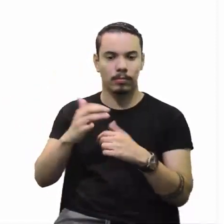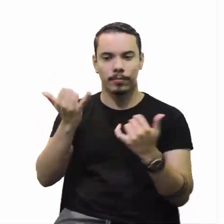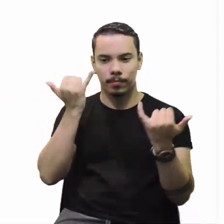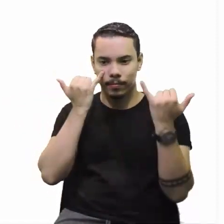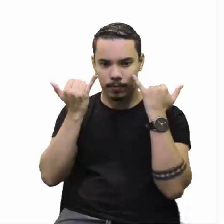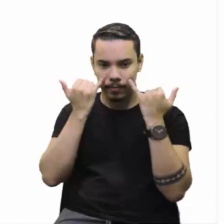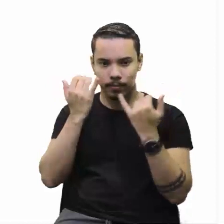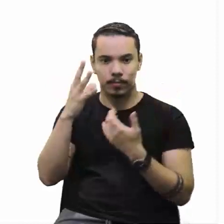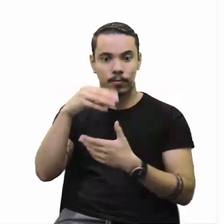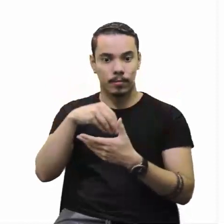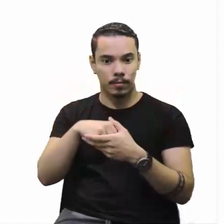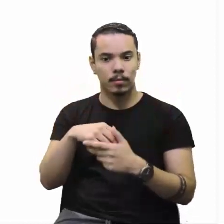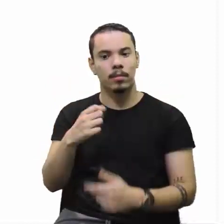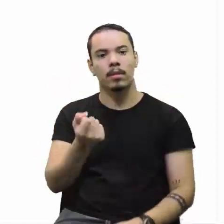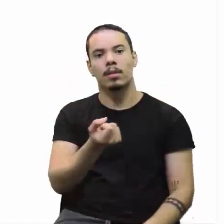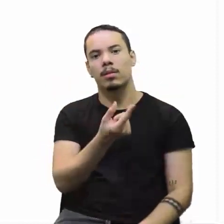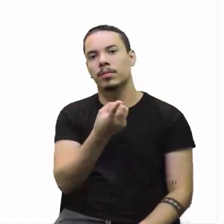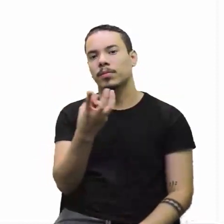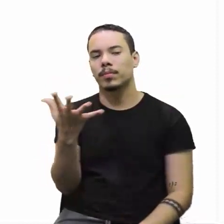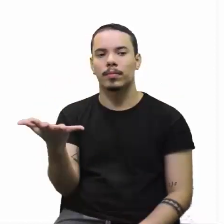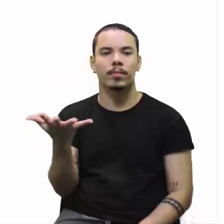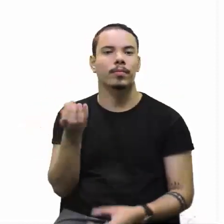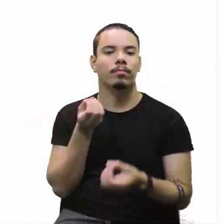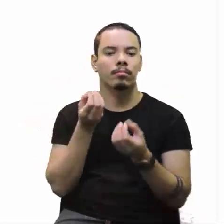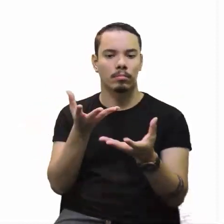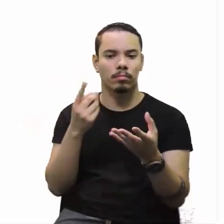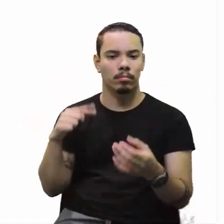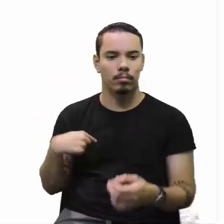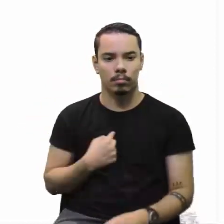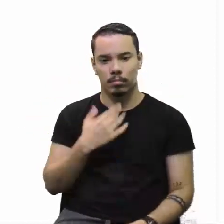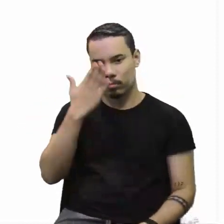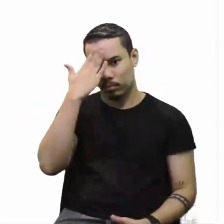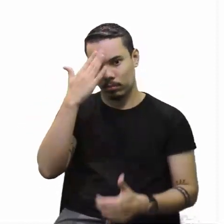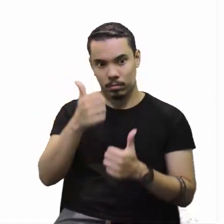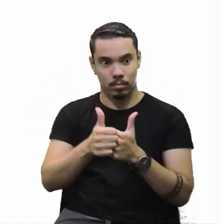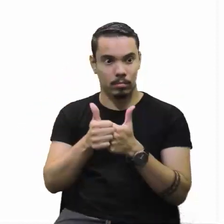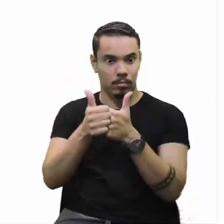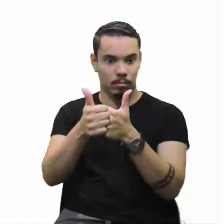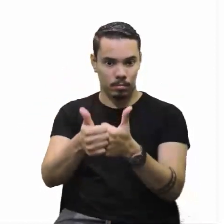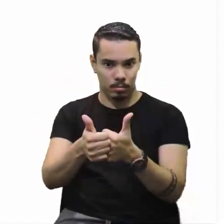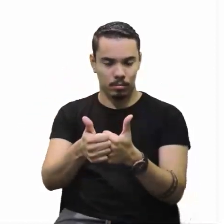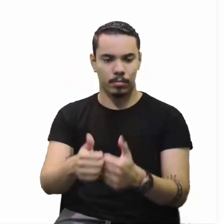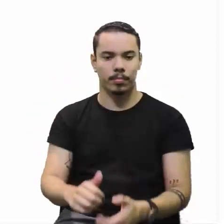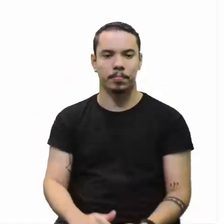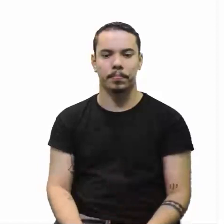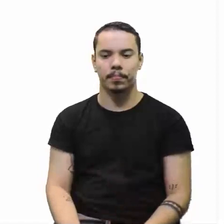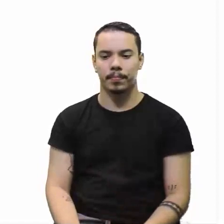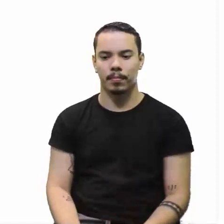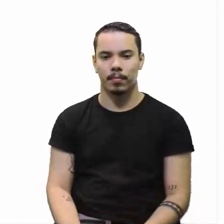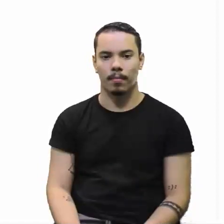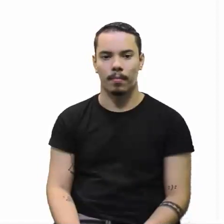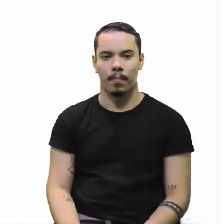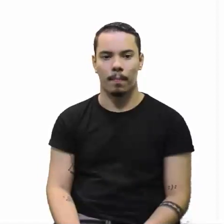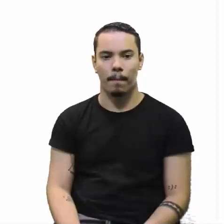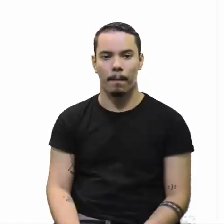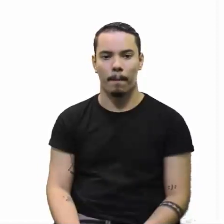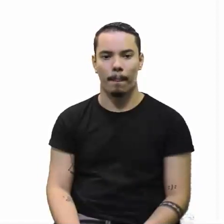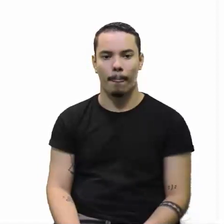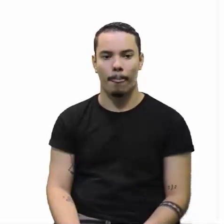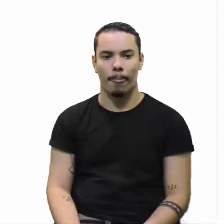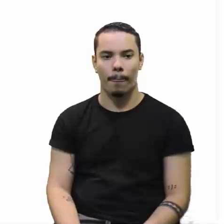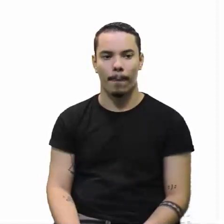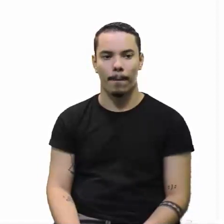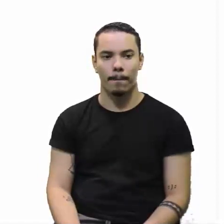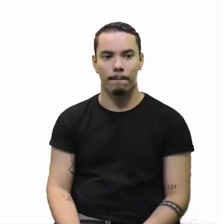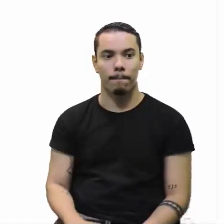informações. Quantidade de informação nós sabemos que é proporcional à frequência, ok? Então nós temos aí